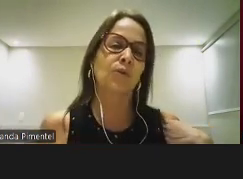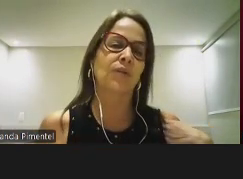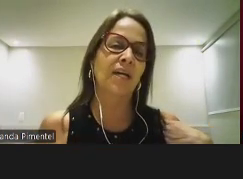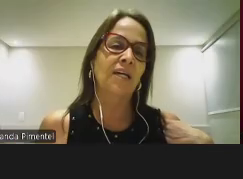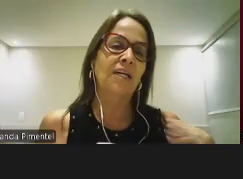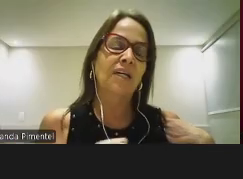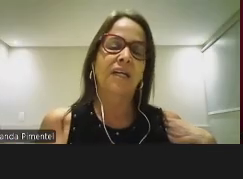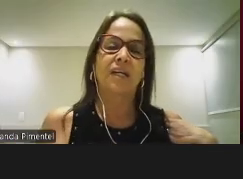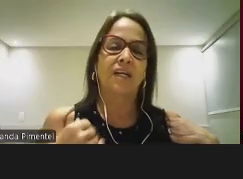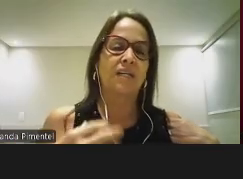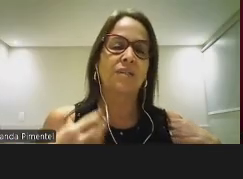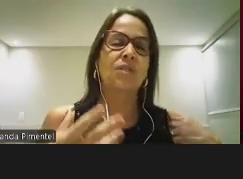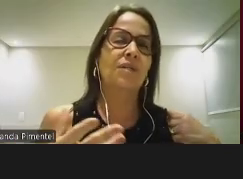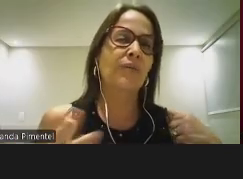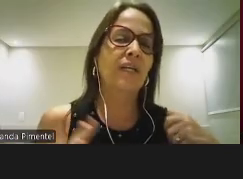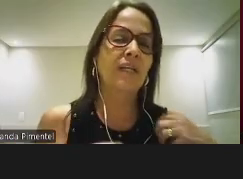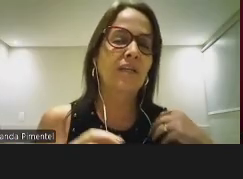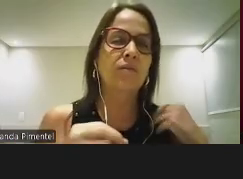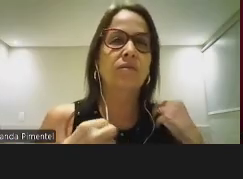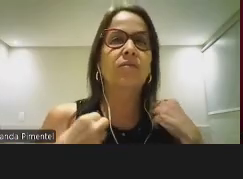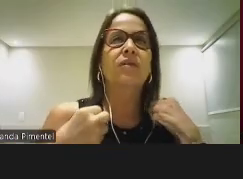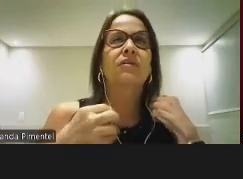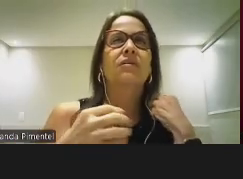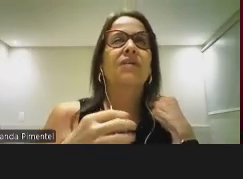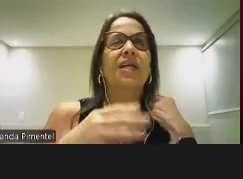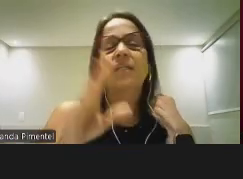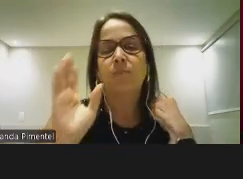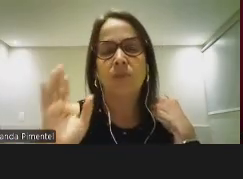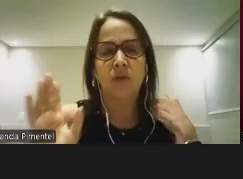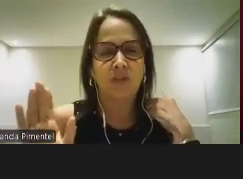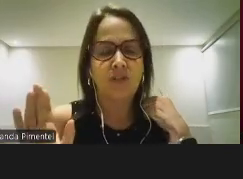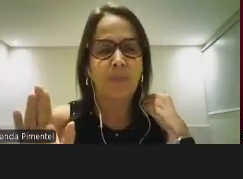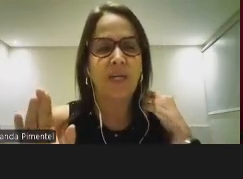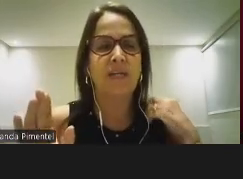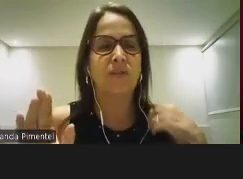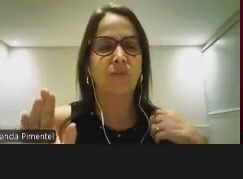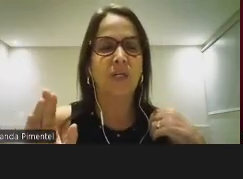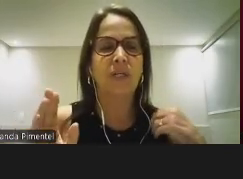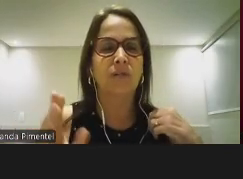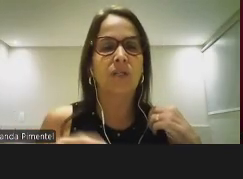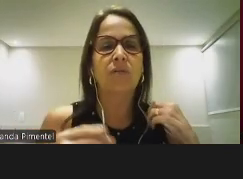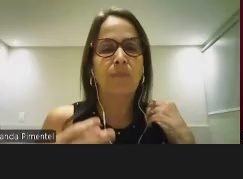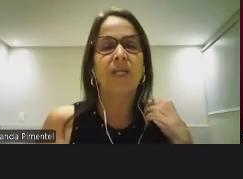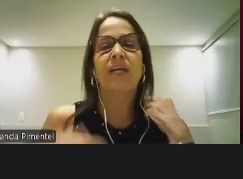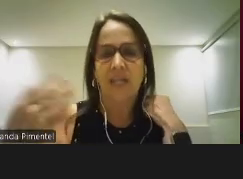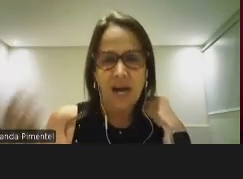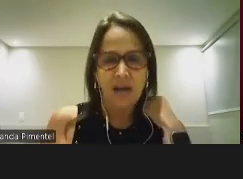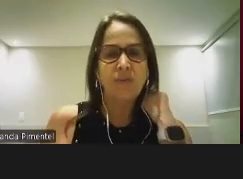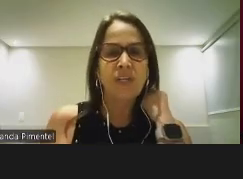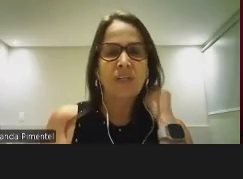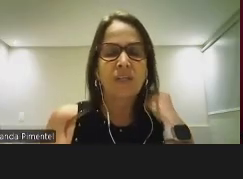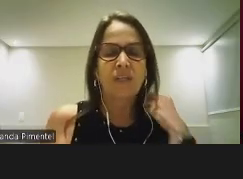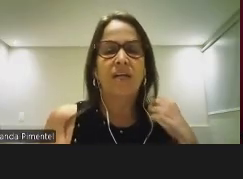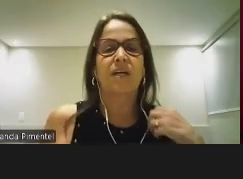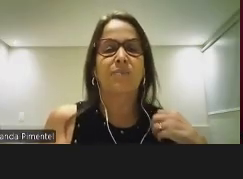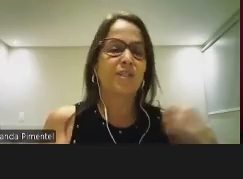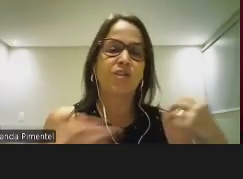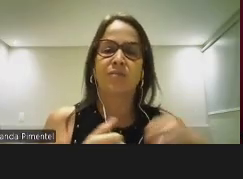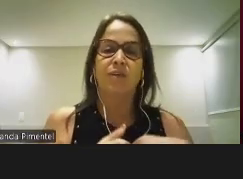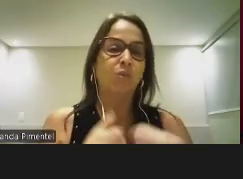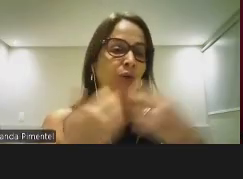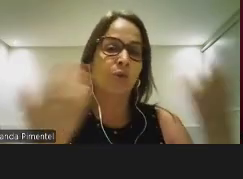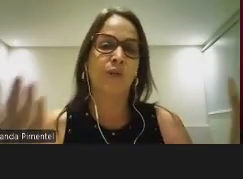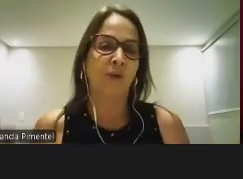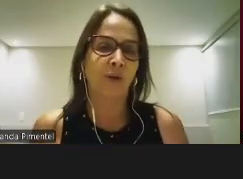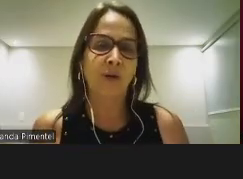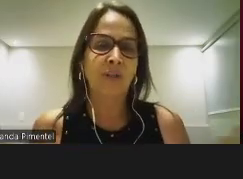exame curto, né? O exame dele deu 40 episódios de apneia, se eu não me engano, deu uma apneia grave, mas eu